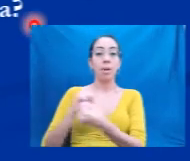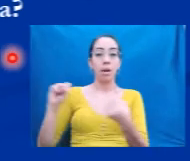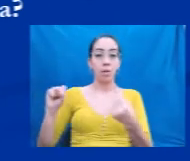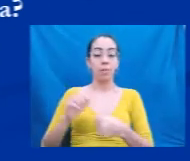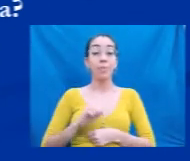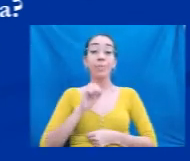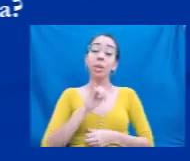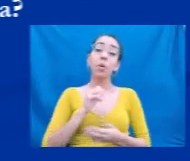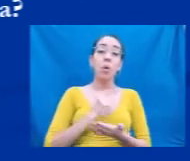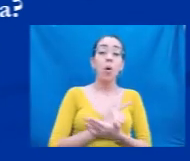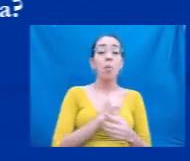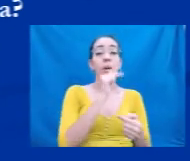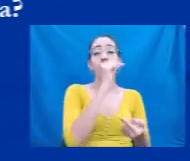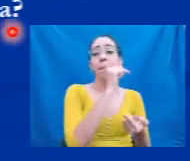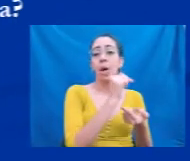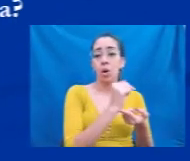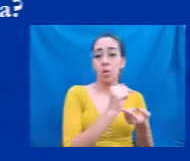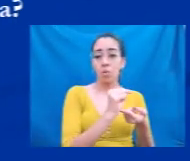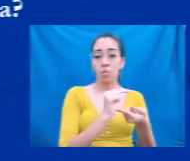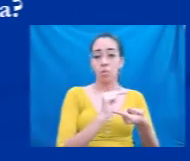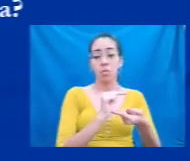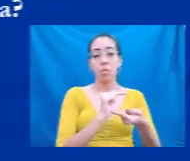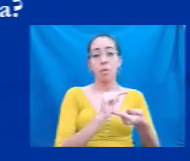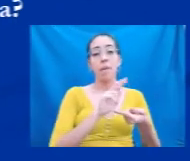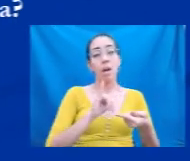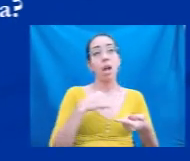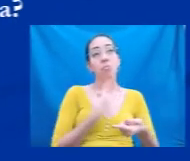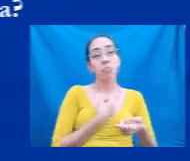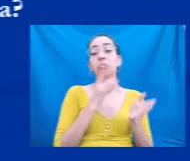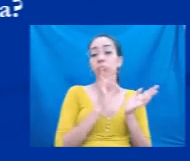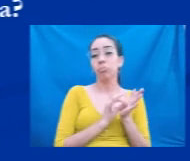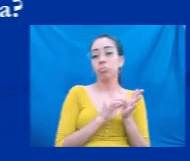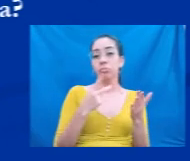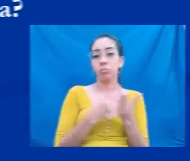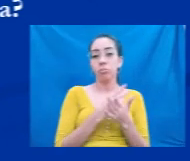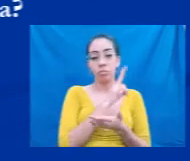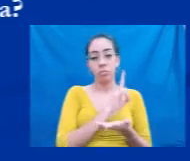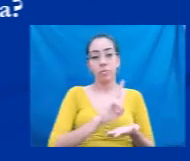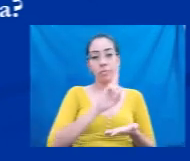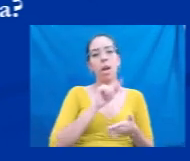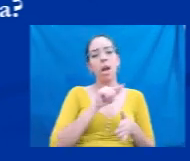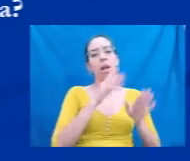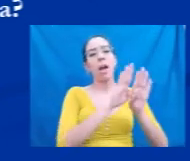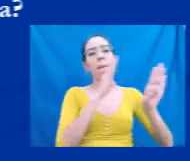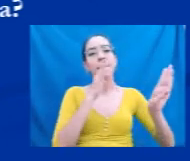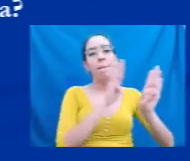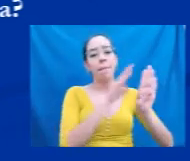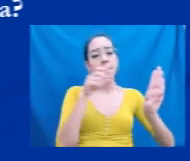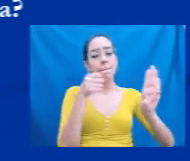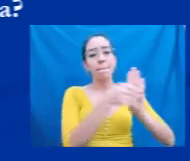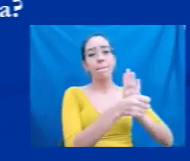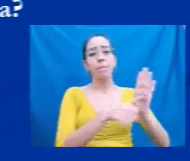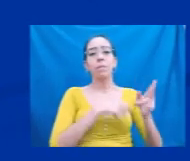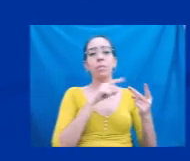a nossa realidade, né? Que são os armários, a geladeira, chamando a atenção que aqui a geladeira somente produtos que têm